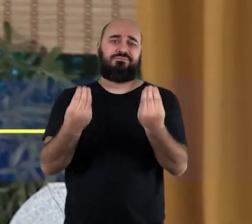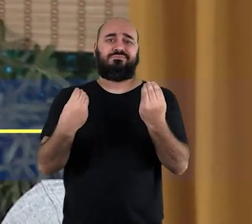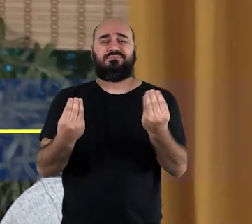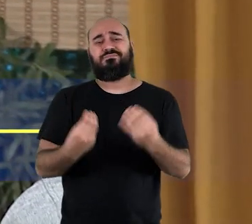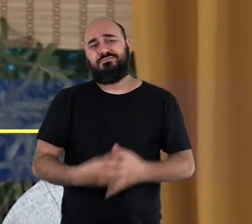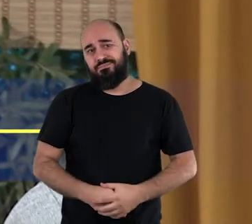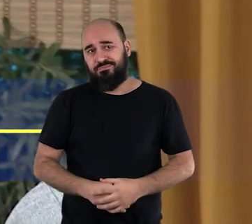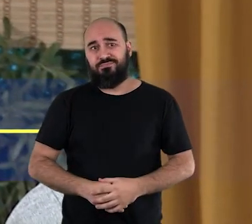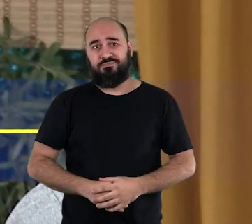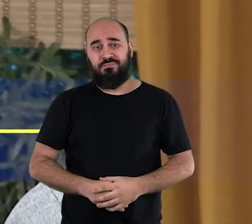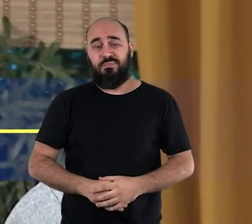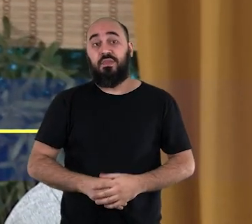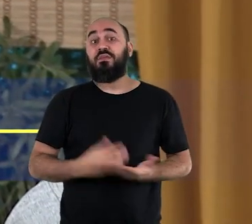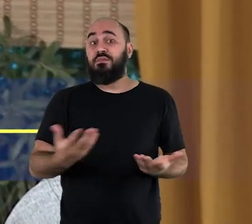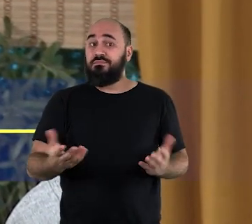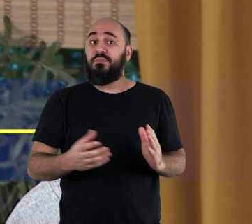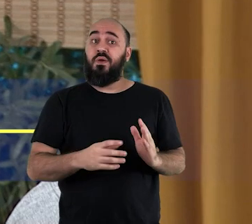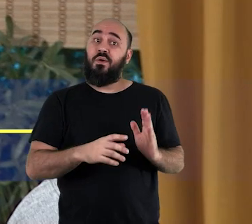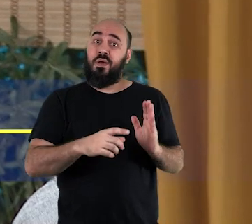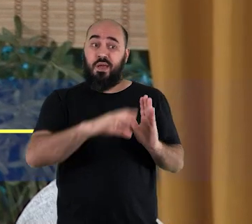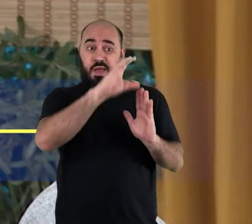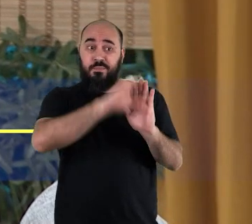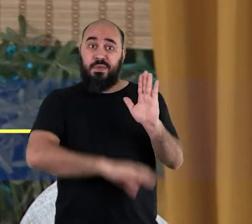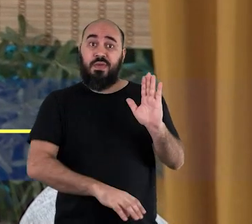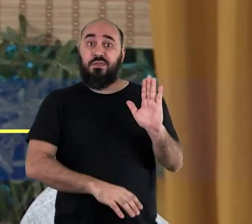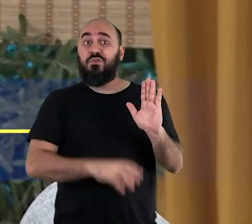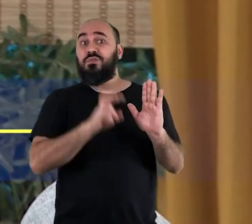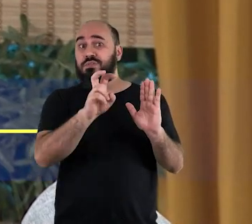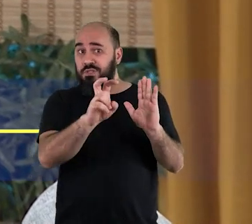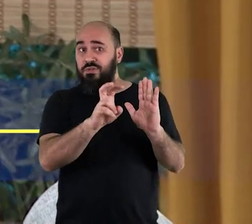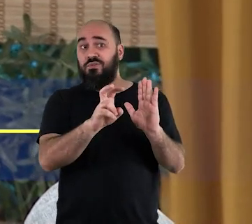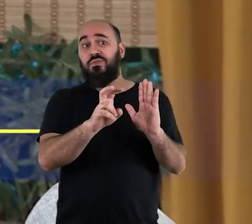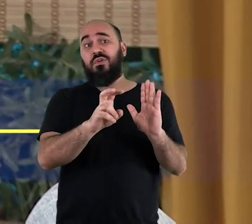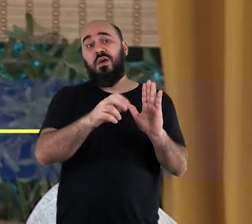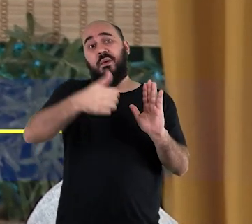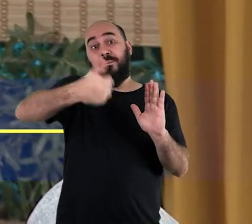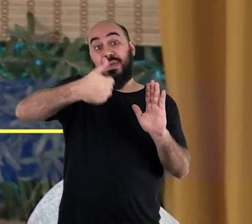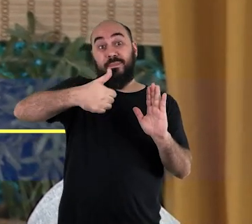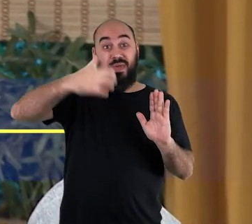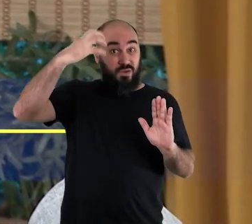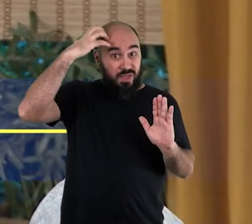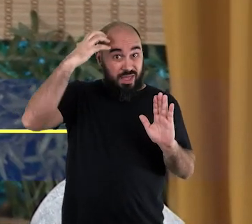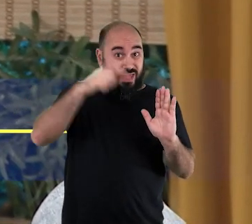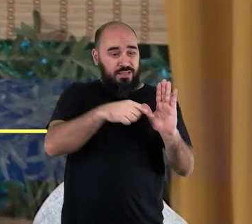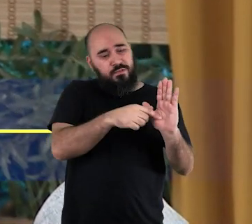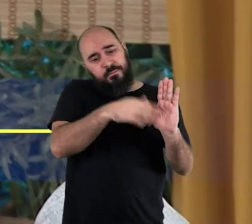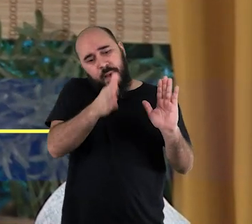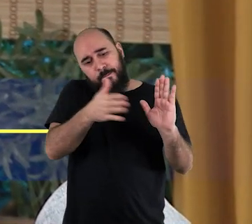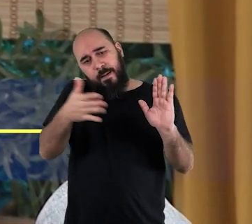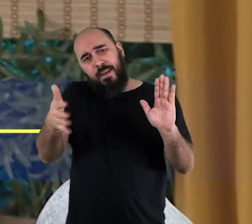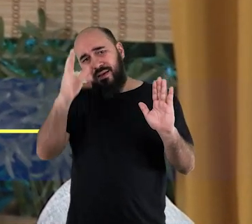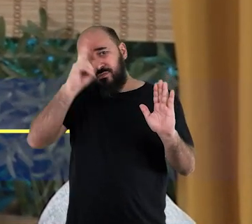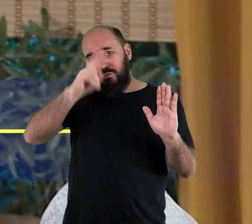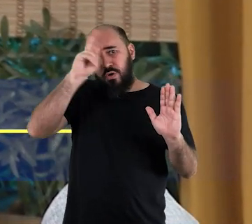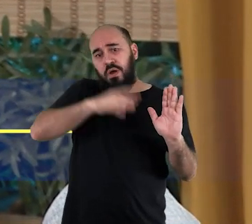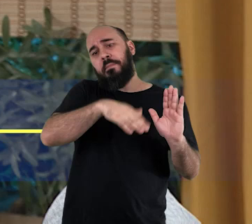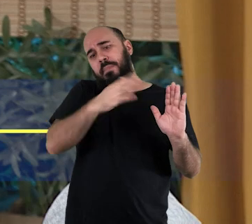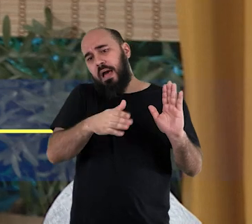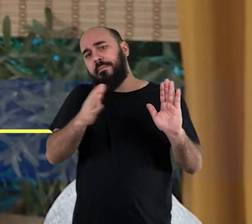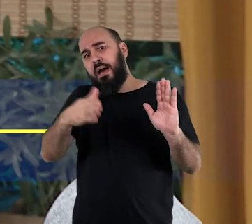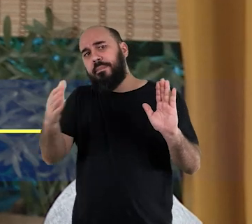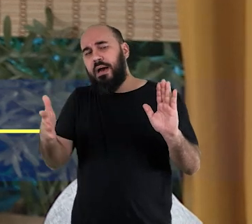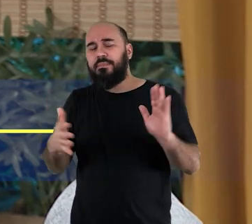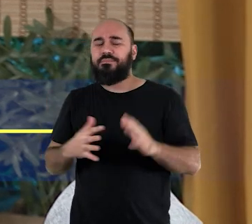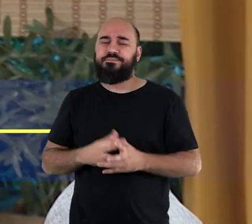Reis, a gente vê, então, vários acontecimentos que vão se desenrolando. Logo em seguida, depois